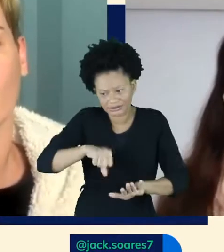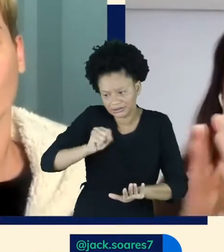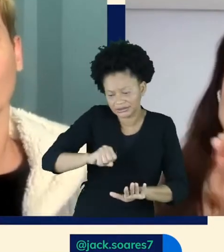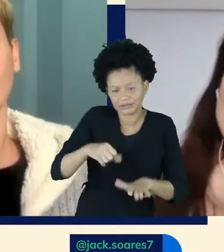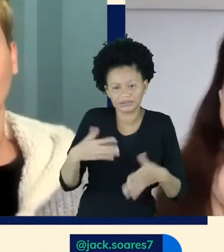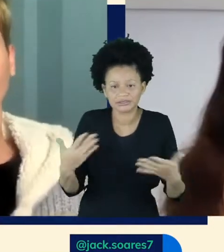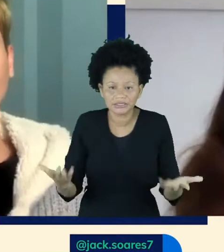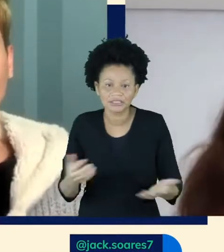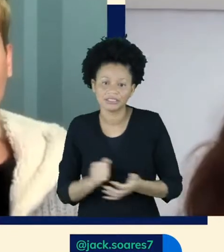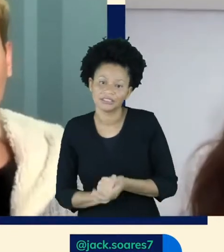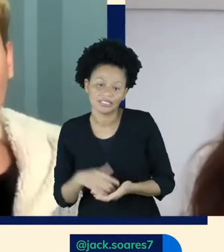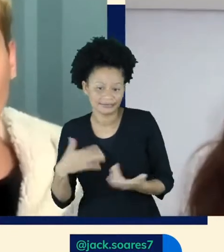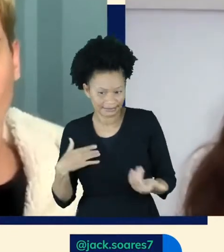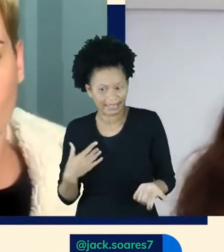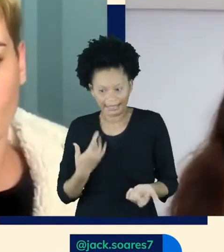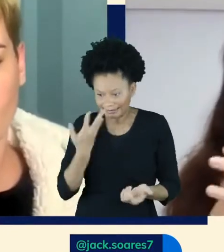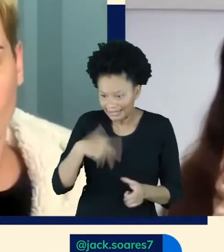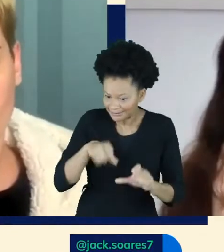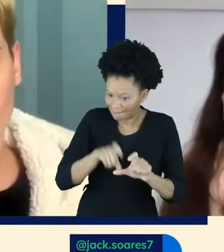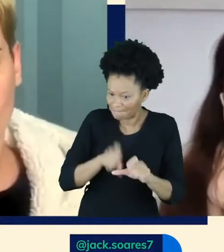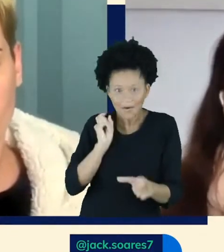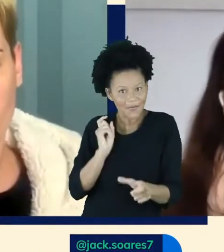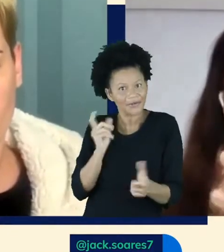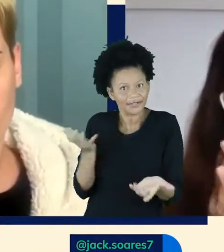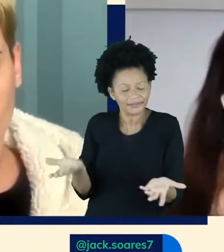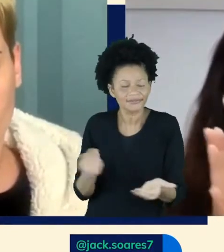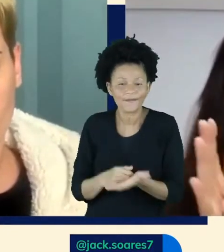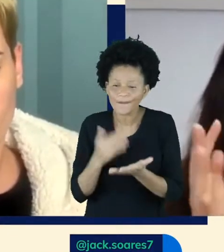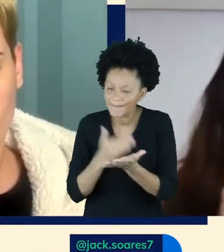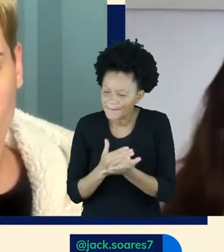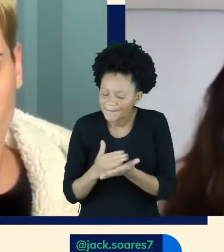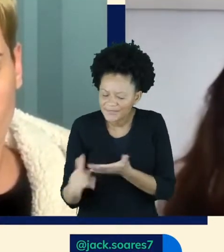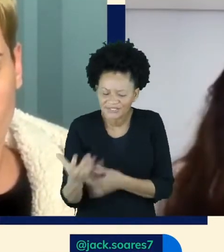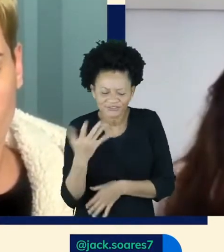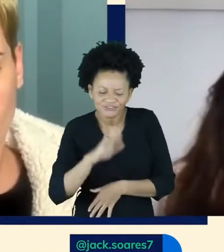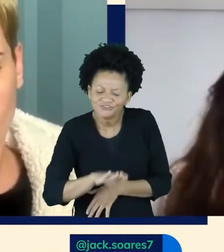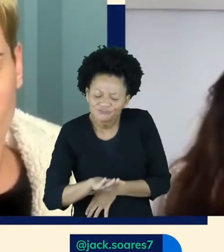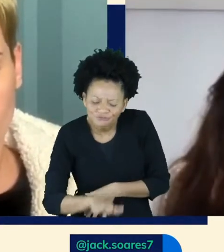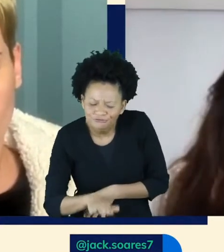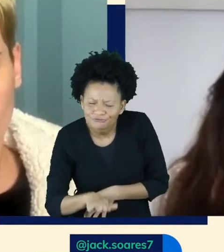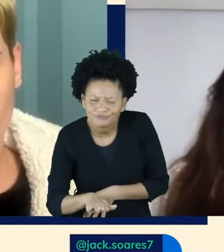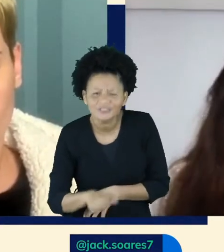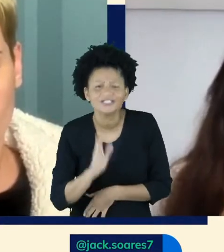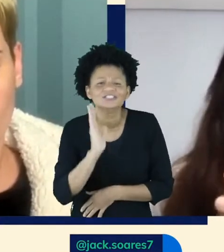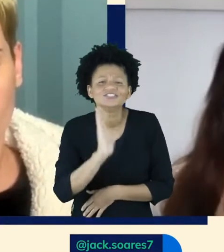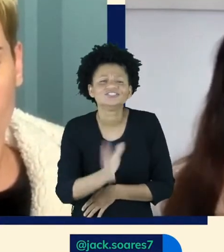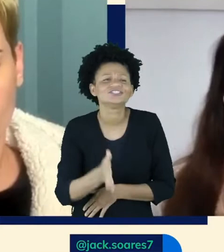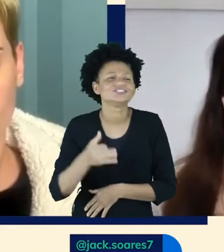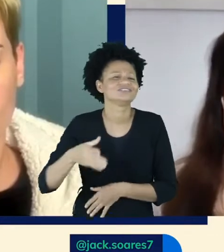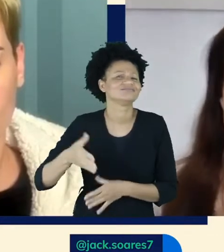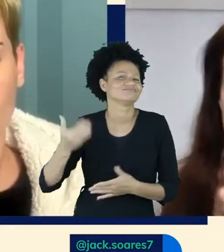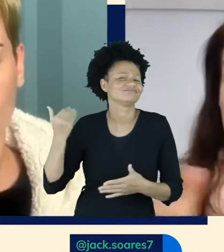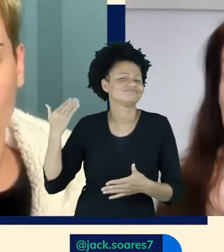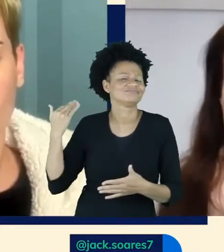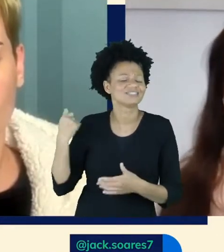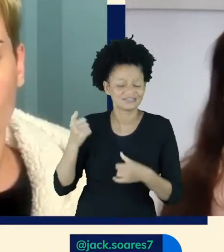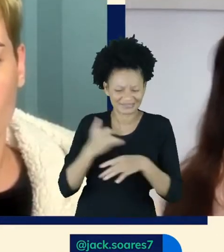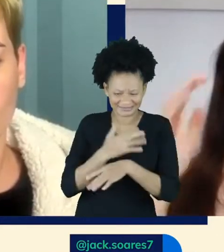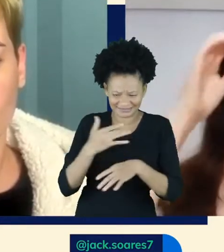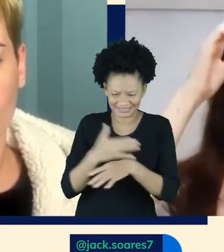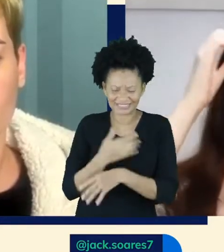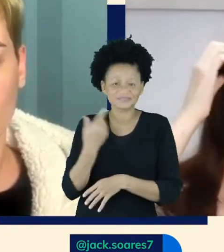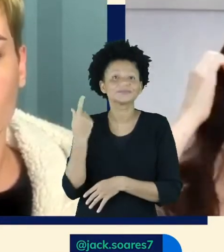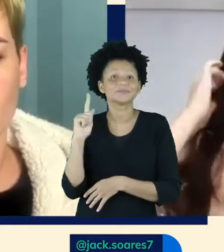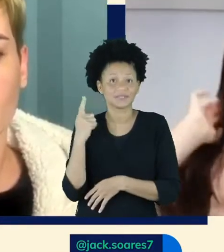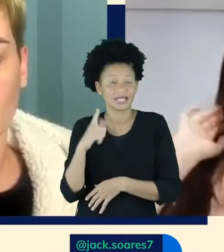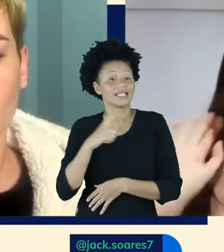independente, o ideal é começar já quando a criança é pequenininha. A gente fazia isso lá em uma cidade de Goiás que tem educação sexual